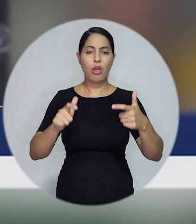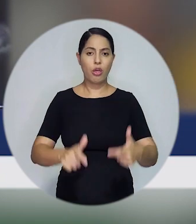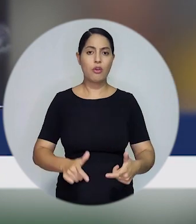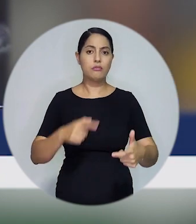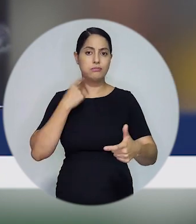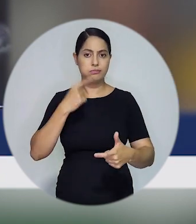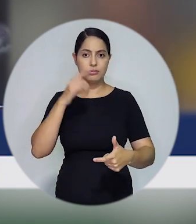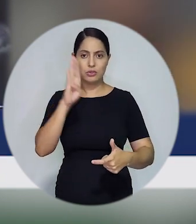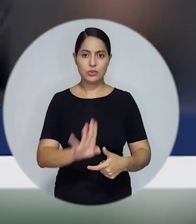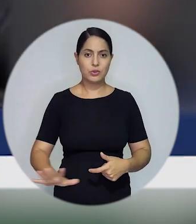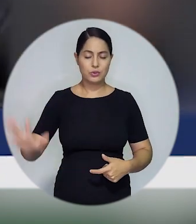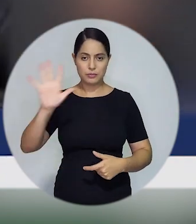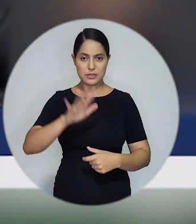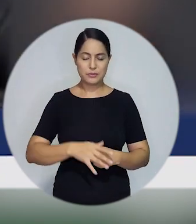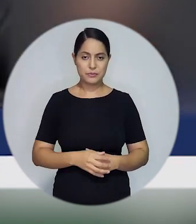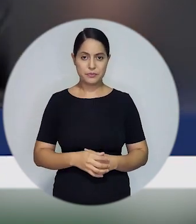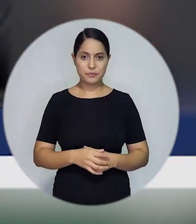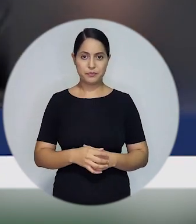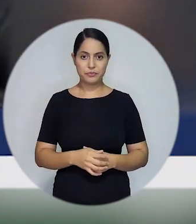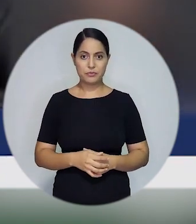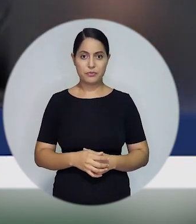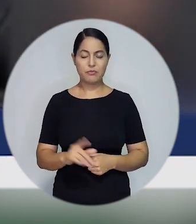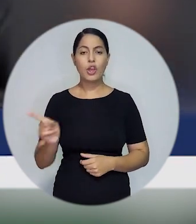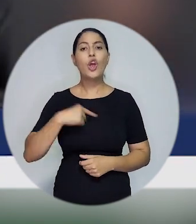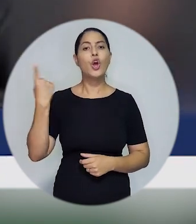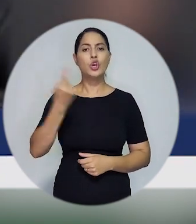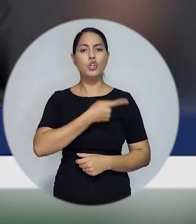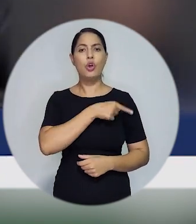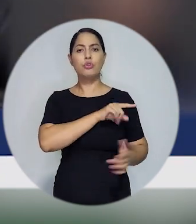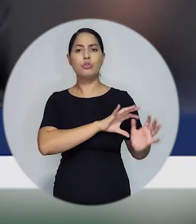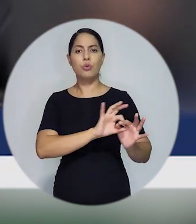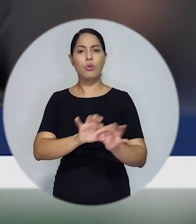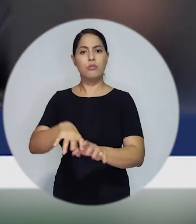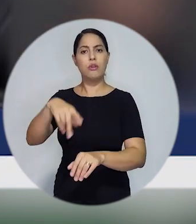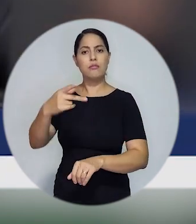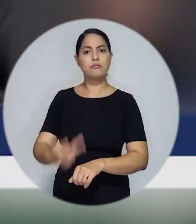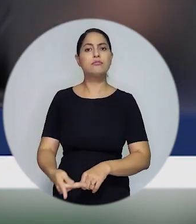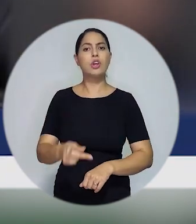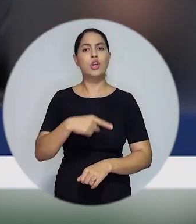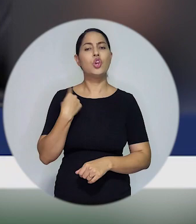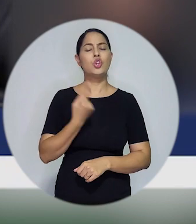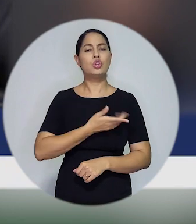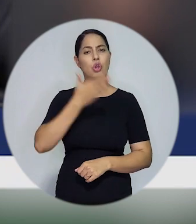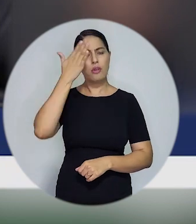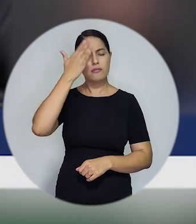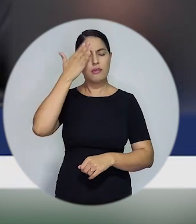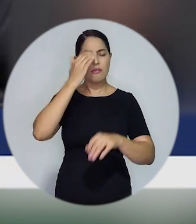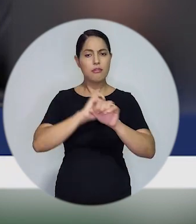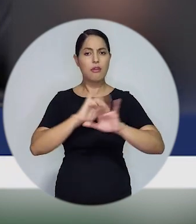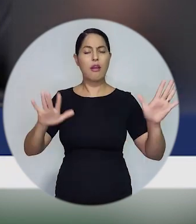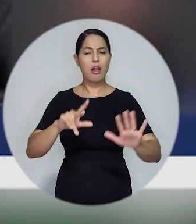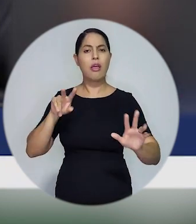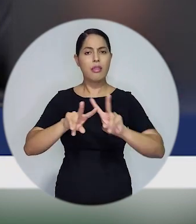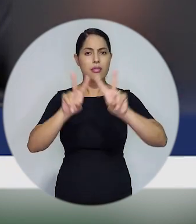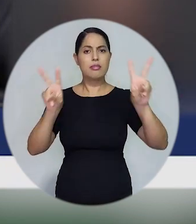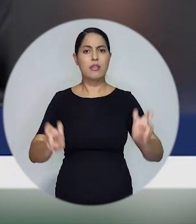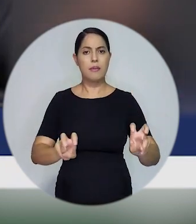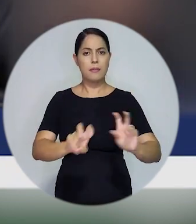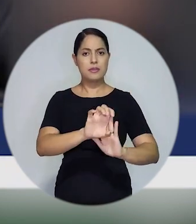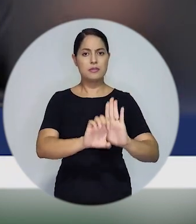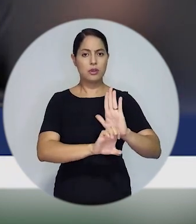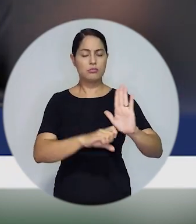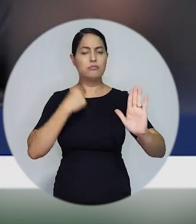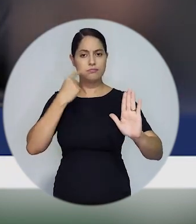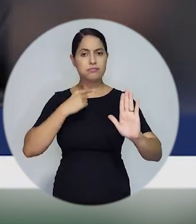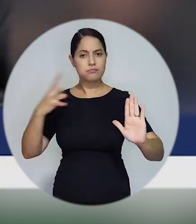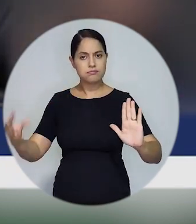dos advogados brasileiros. Nós que militamos também nesta área, nós entendemos a importância de se colocar